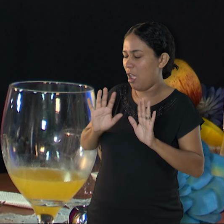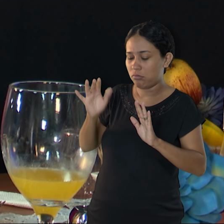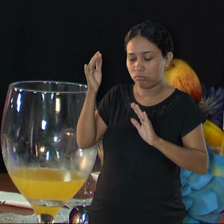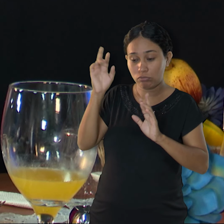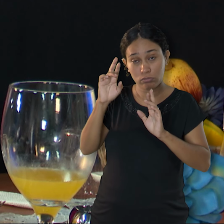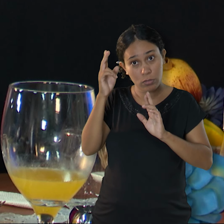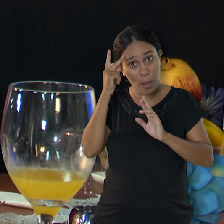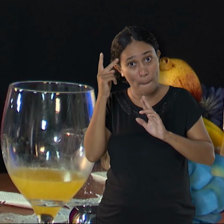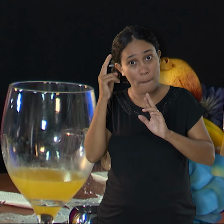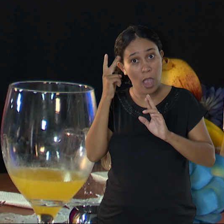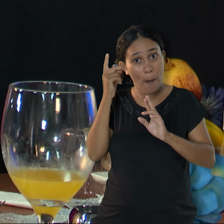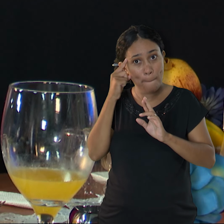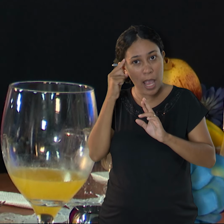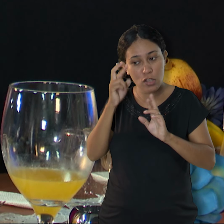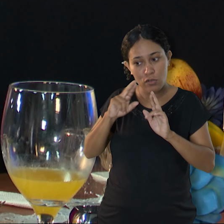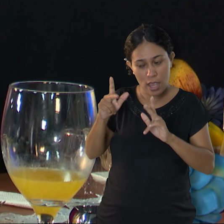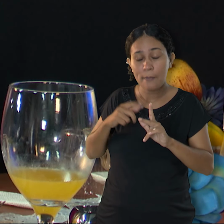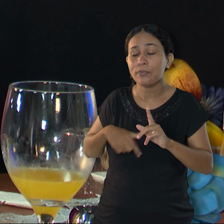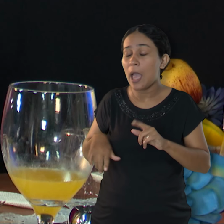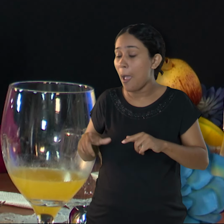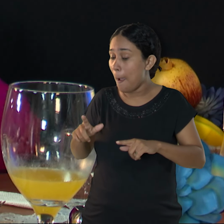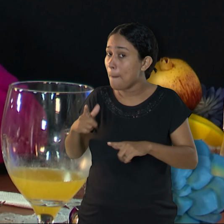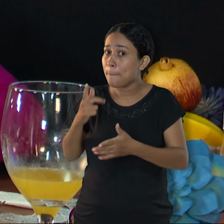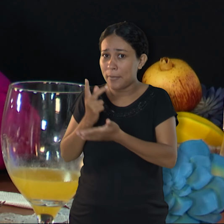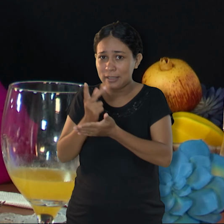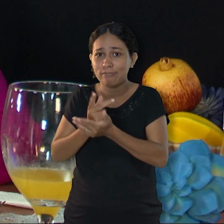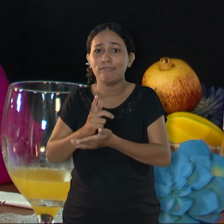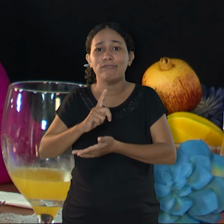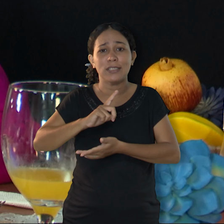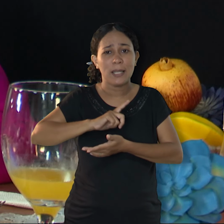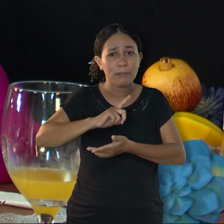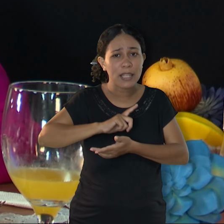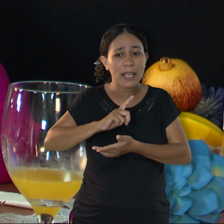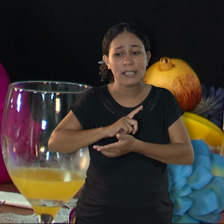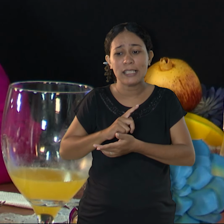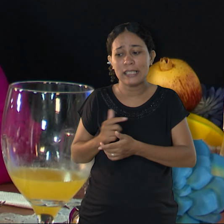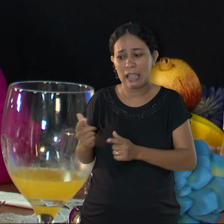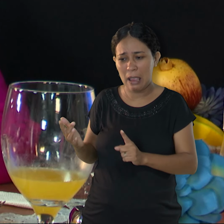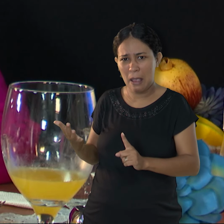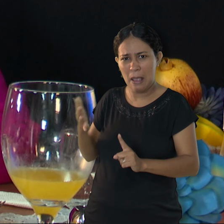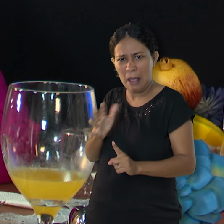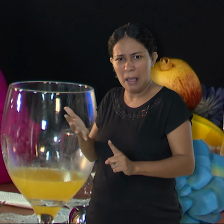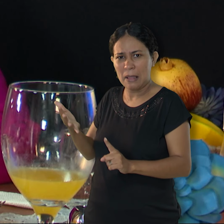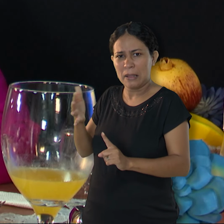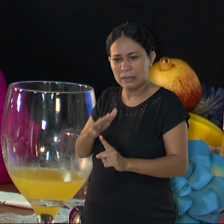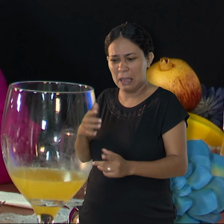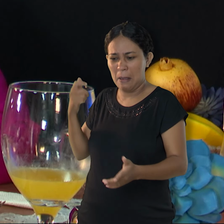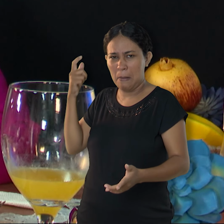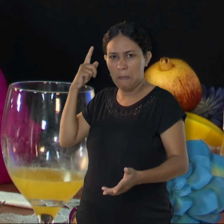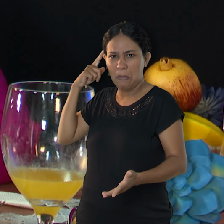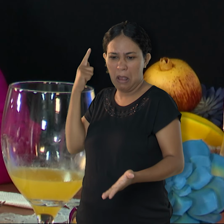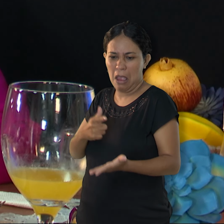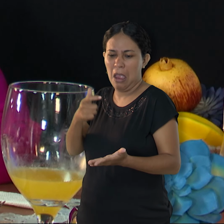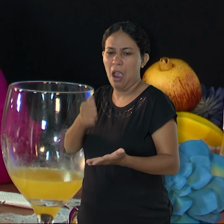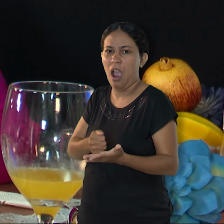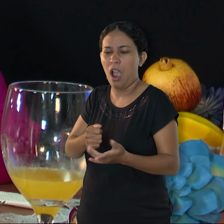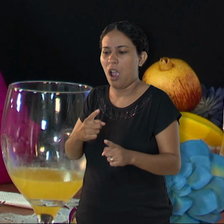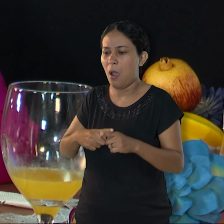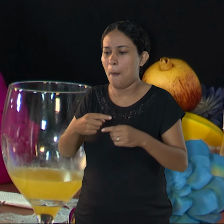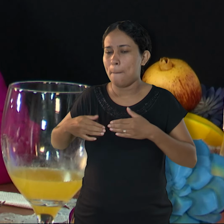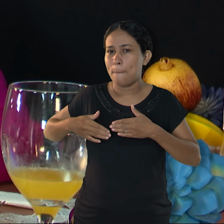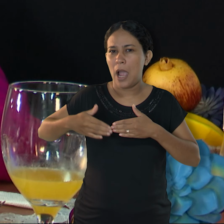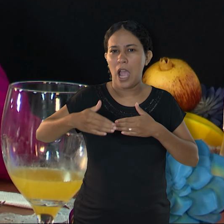sempre tem preconceito, sim. Às vezes até das próprias mulheres existe um machismo aí, né? Só porque a mulher chegou longe, ela acha que é por algum outro motivo e